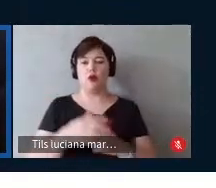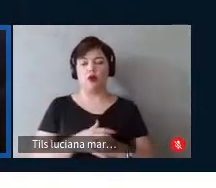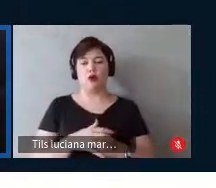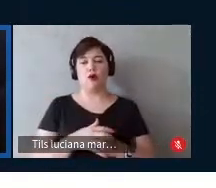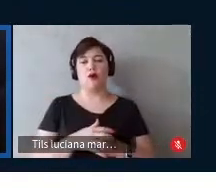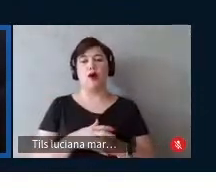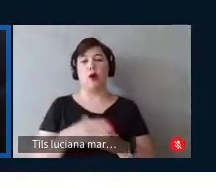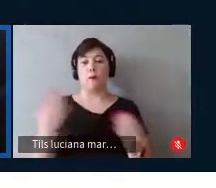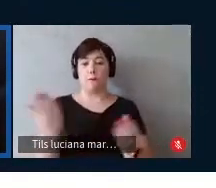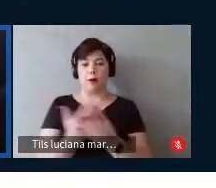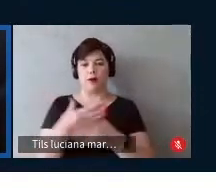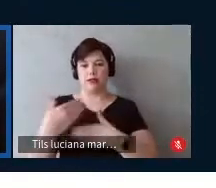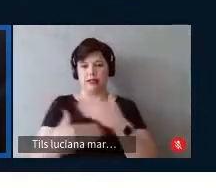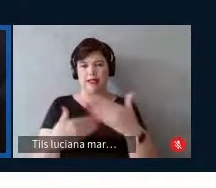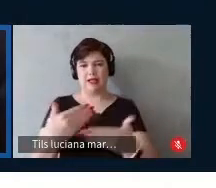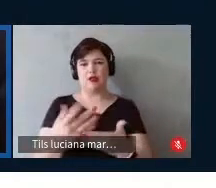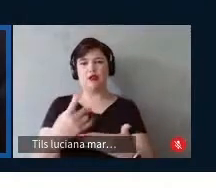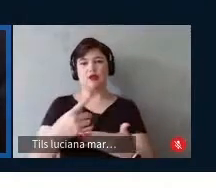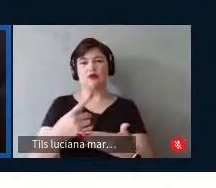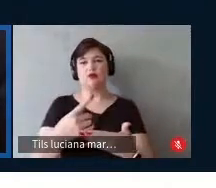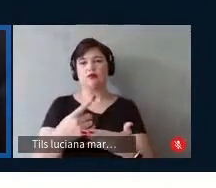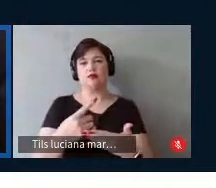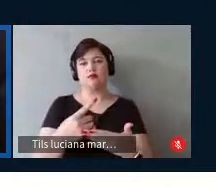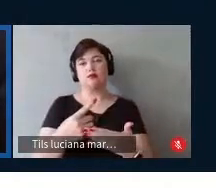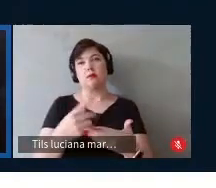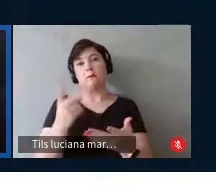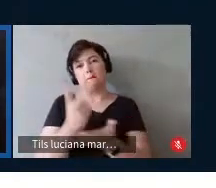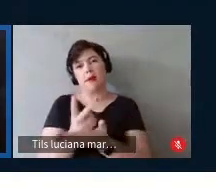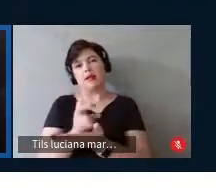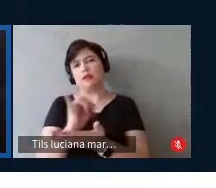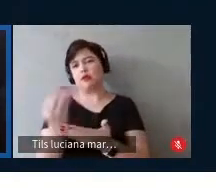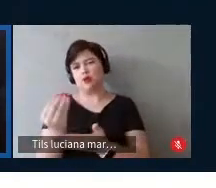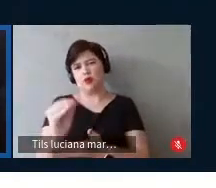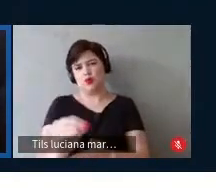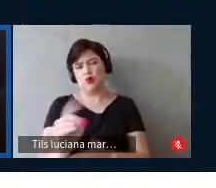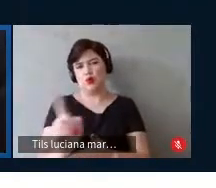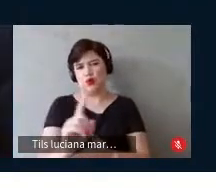ao processo, apesar de não ter sido colocada